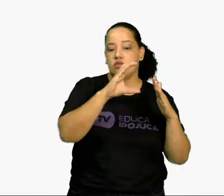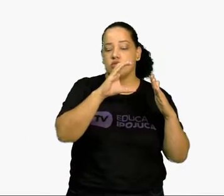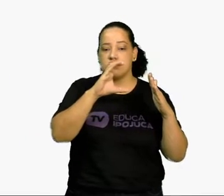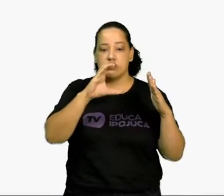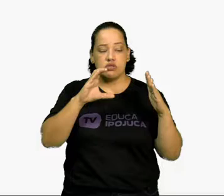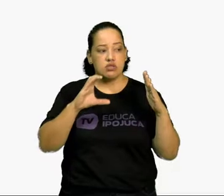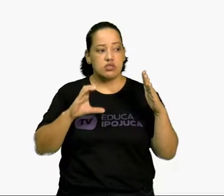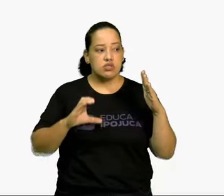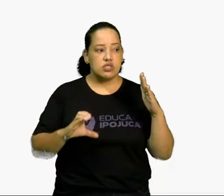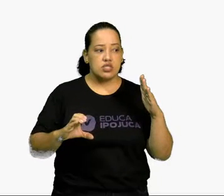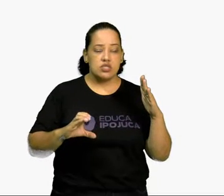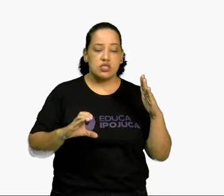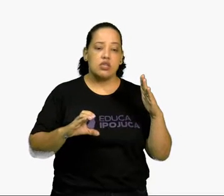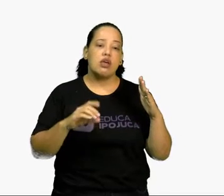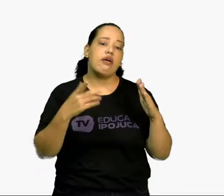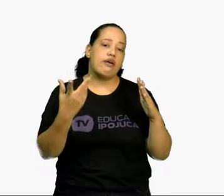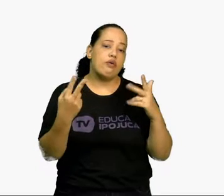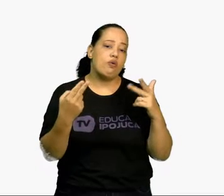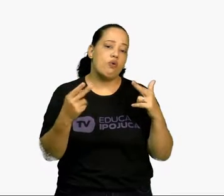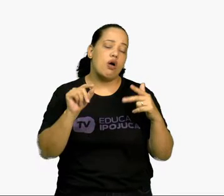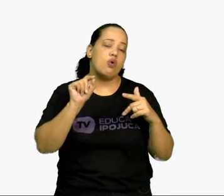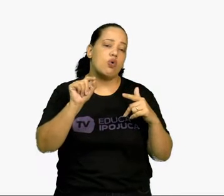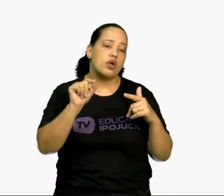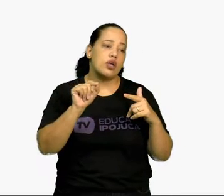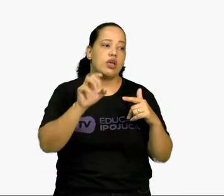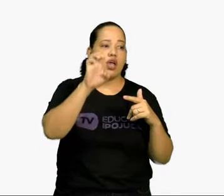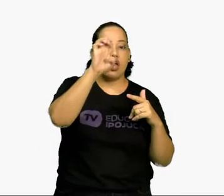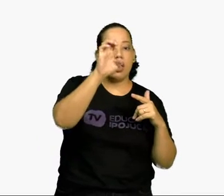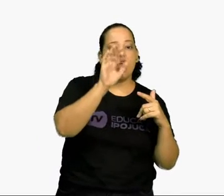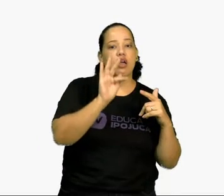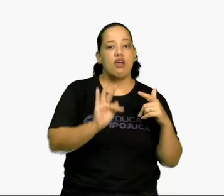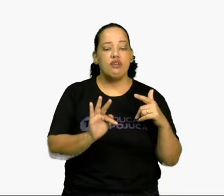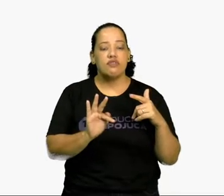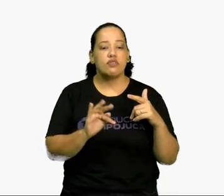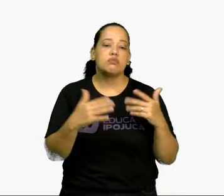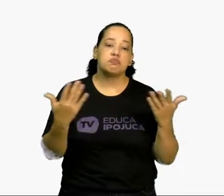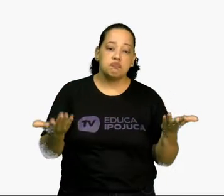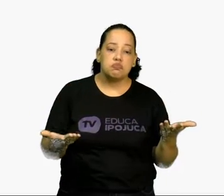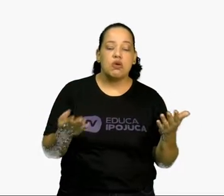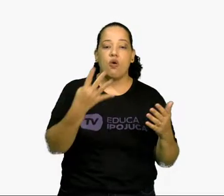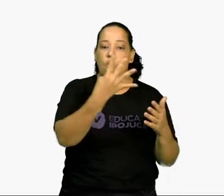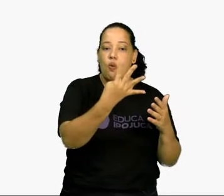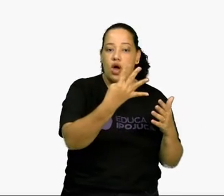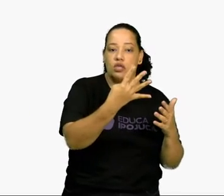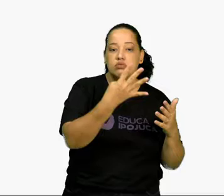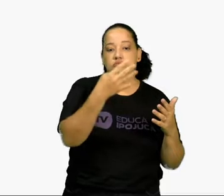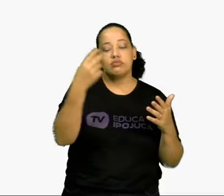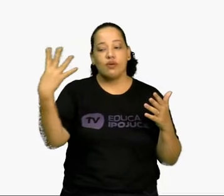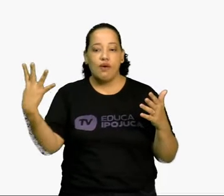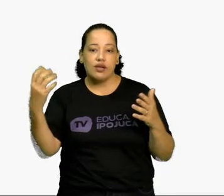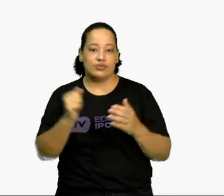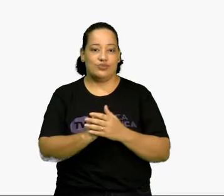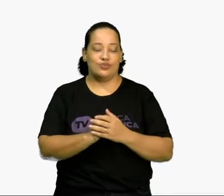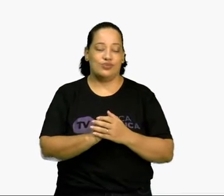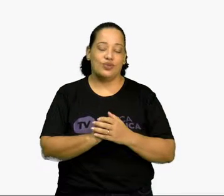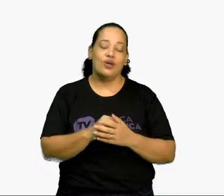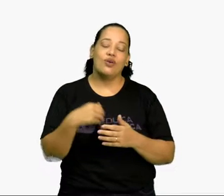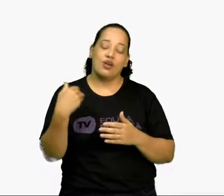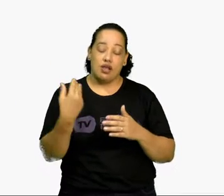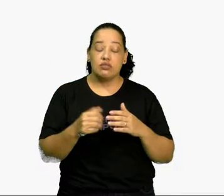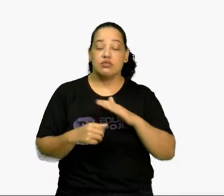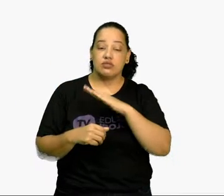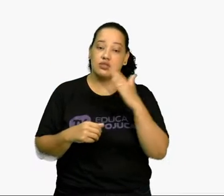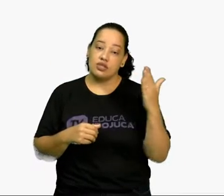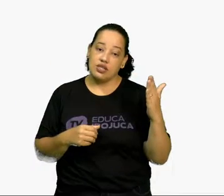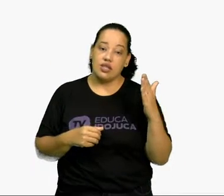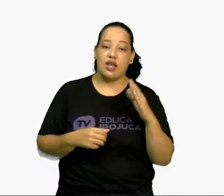lado EF. EF, 4 e 4. O lado AC, 8, é